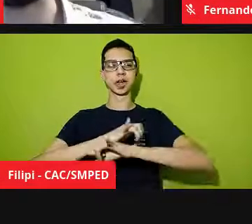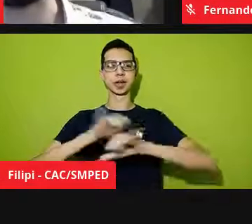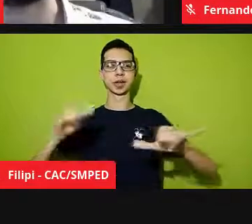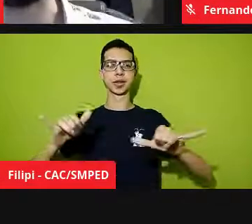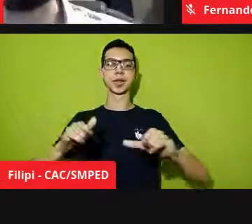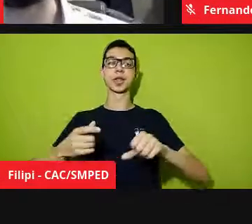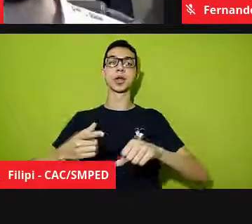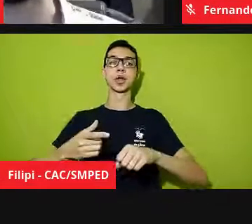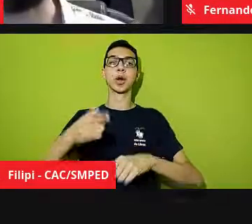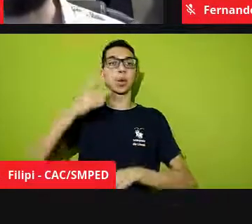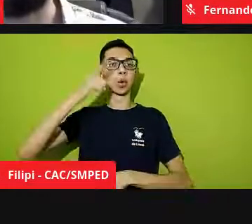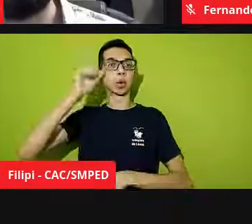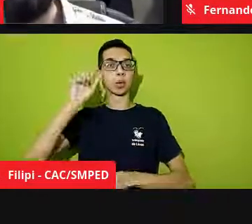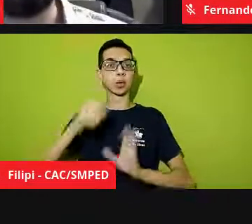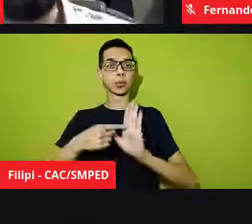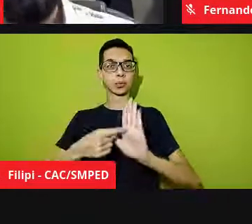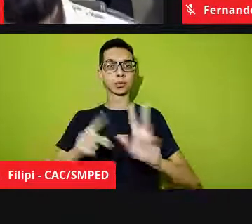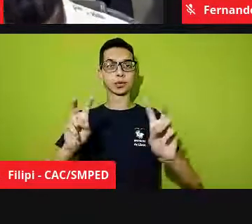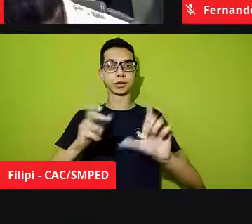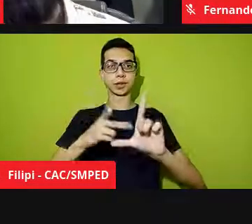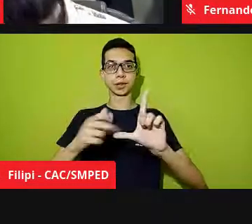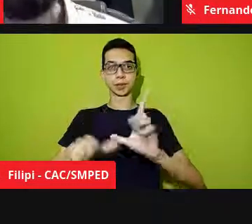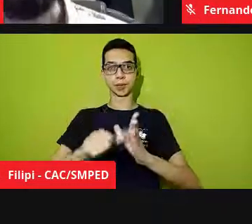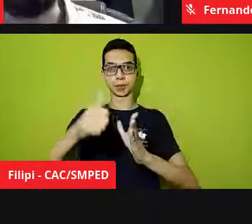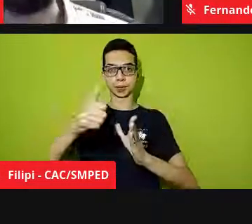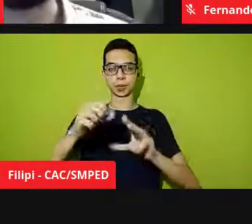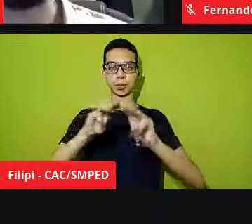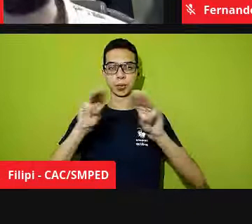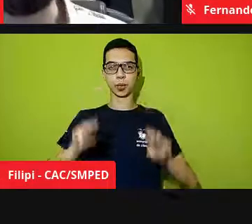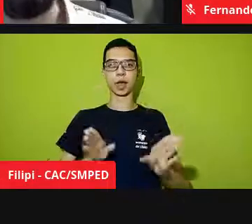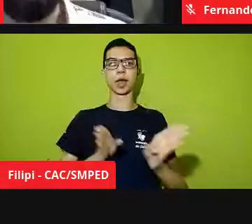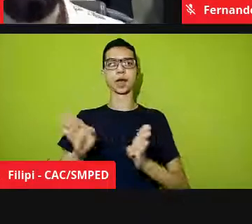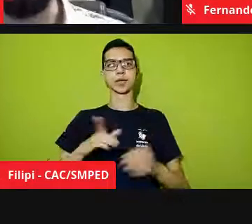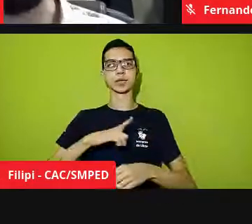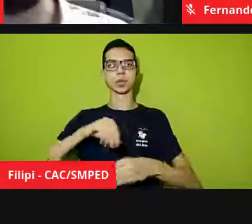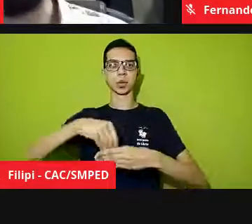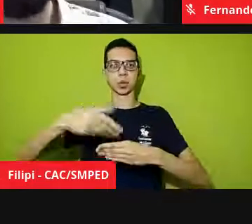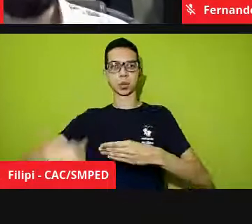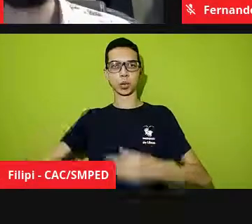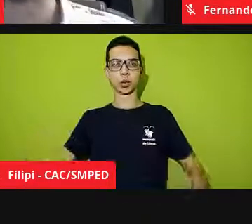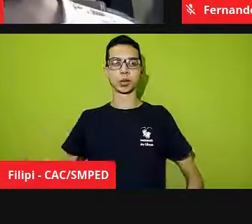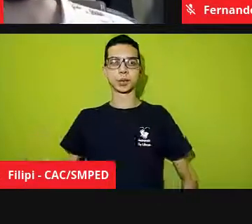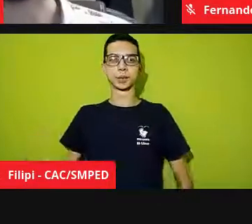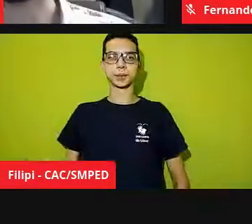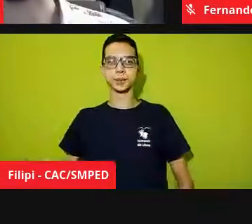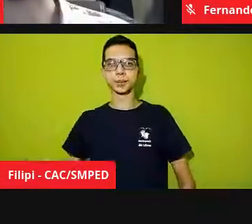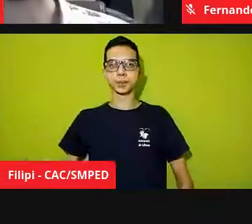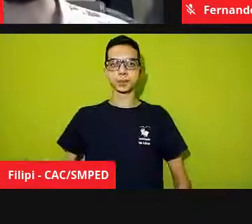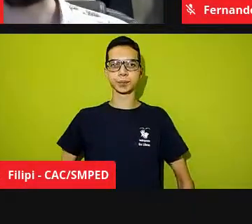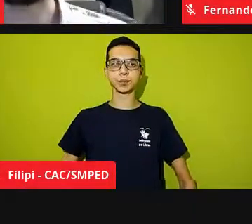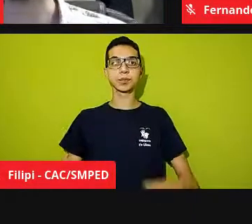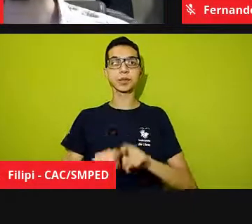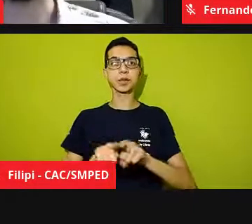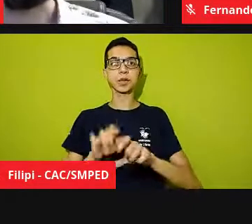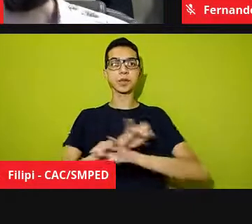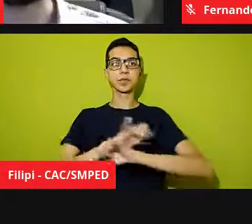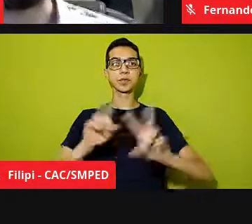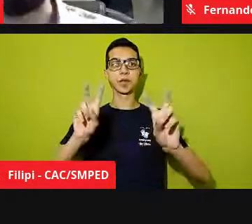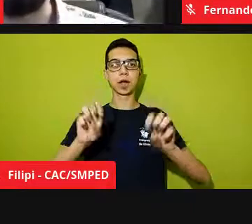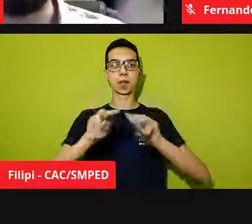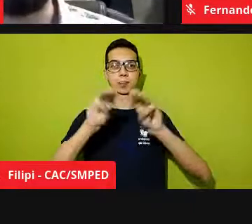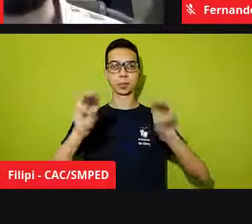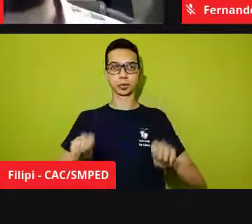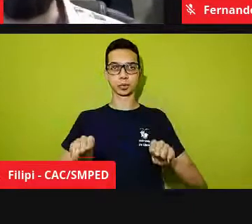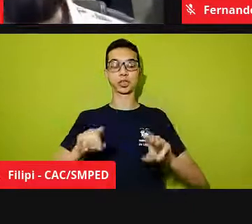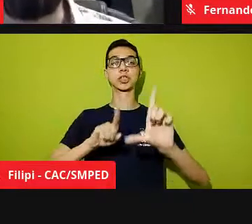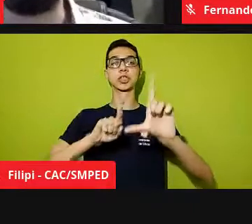o museu, a gente estava dando acessibilidade a ele, aos conteúdos dele. Quando a gente falou de museus digitais,